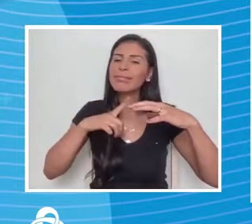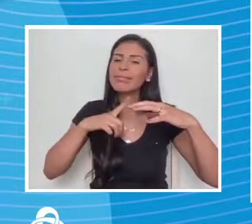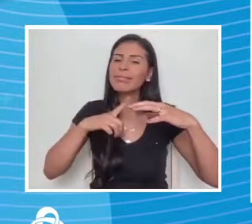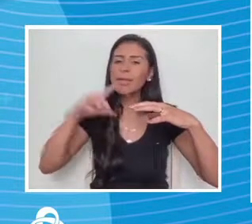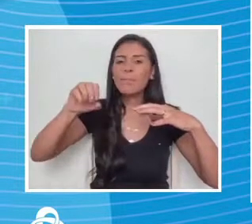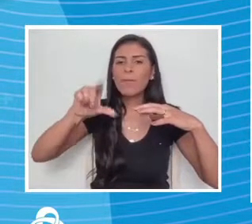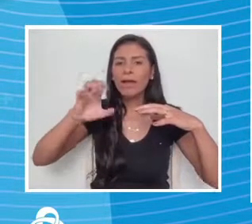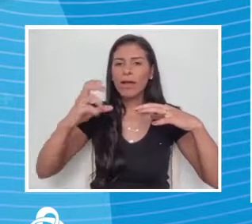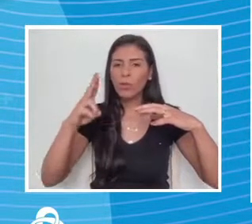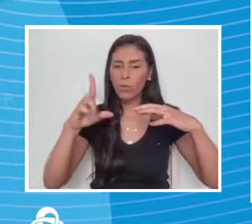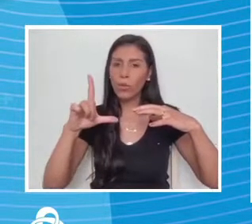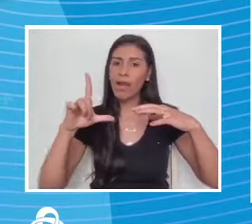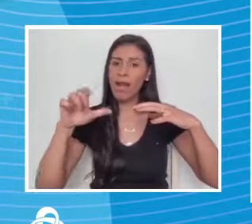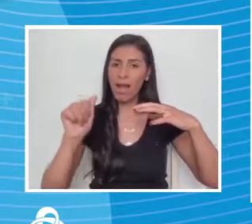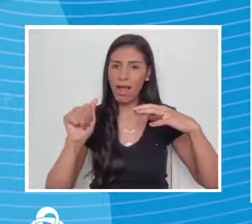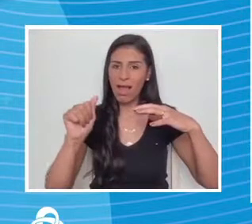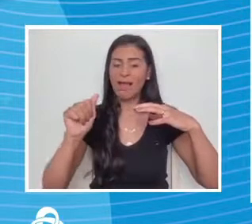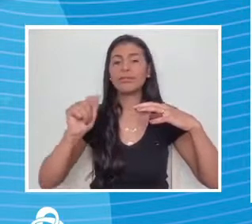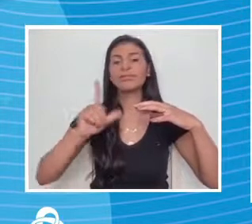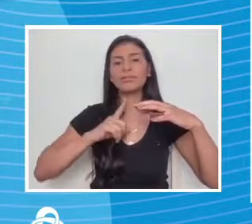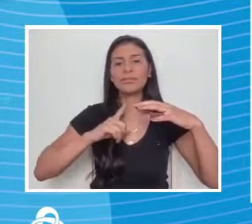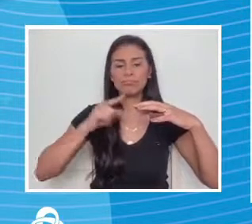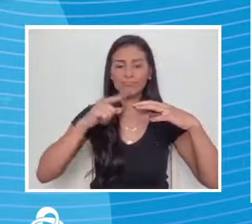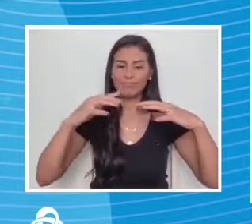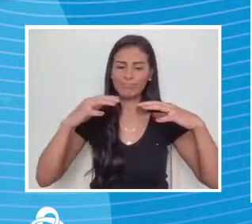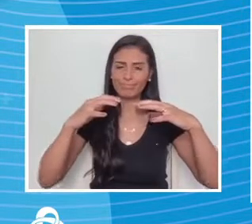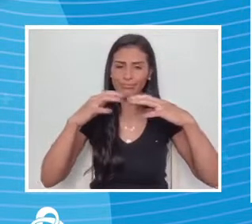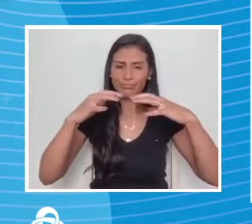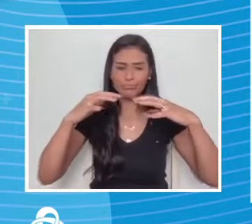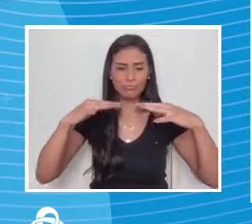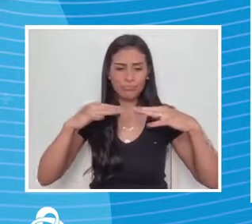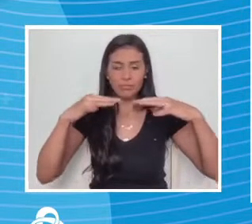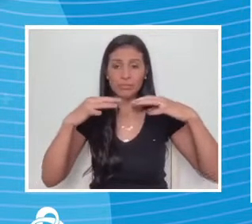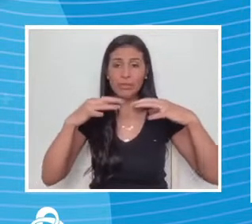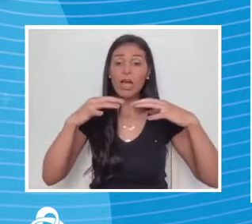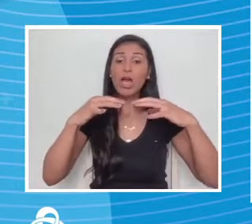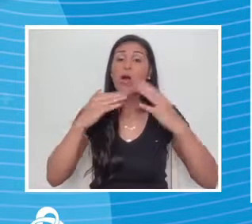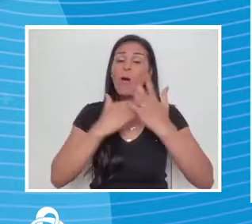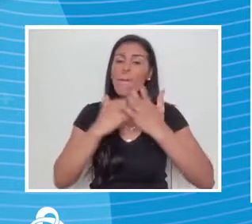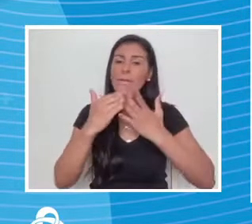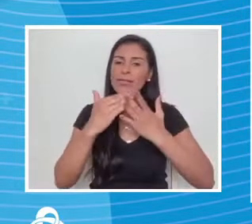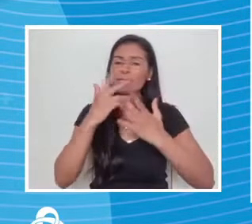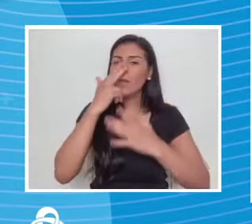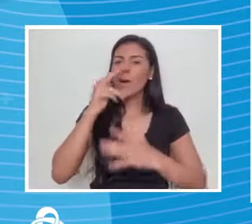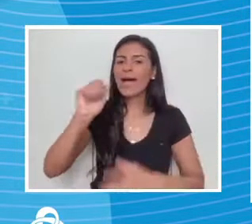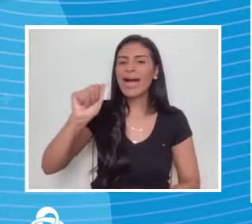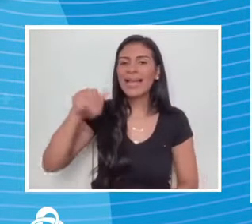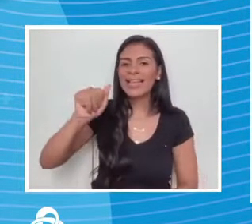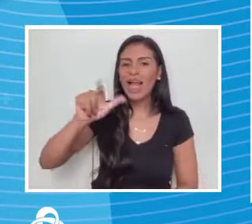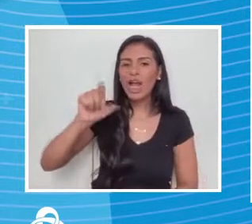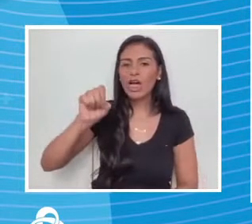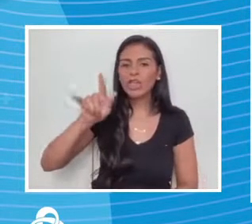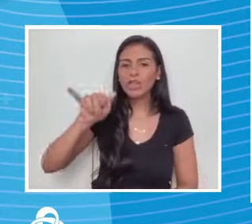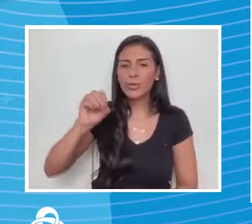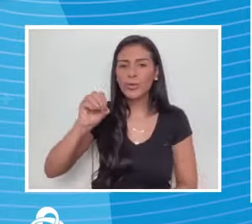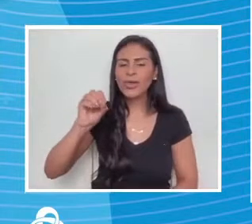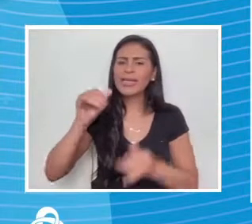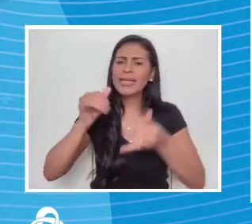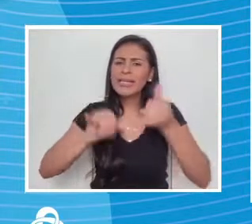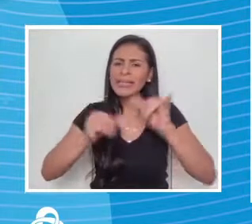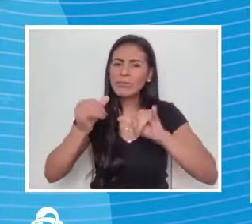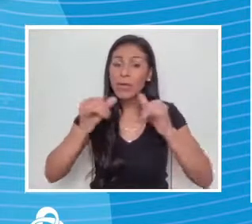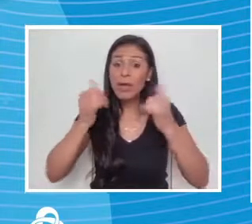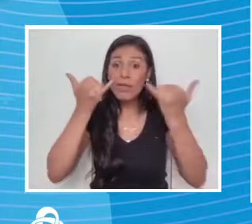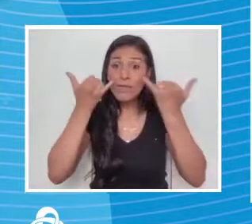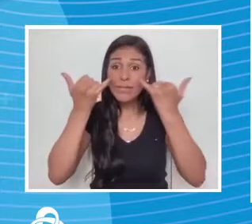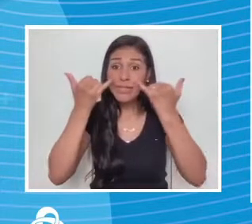código digital dos impulsos nervosos num código analógico químico que transfere a